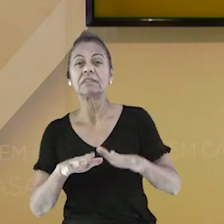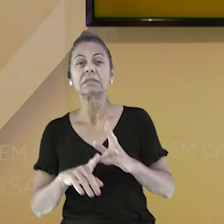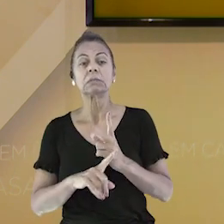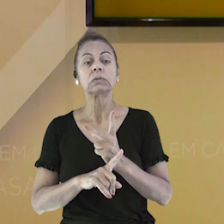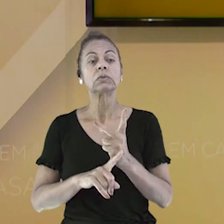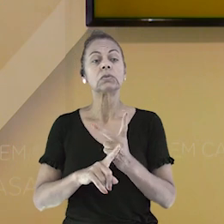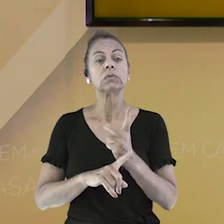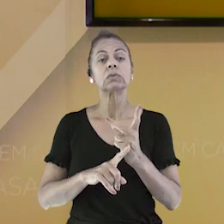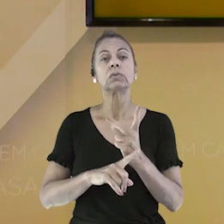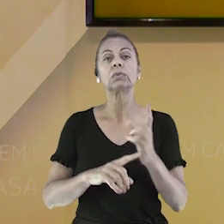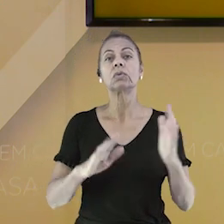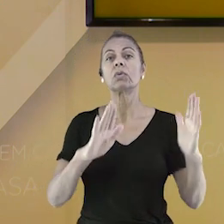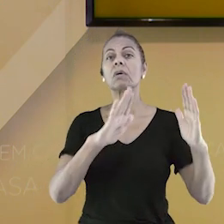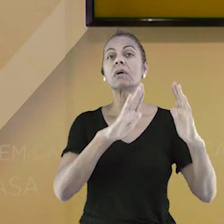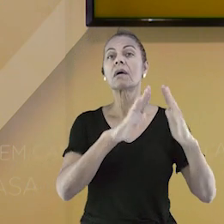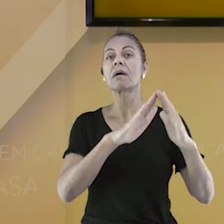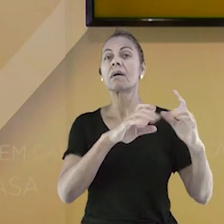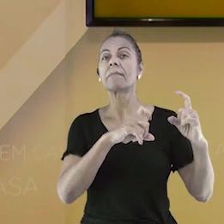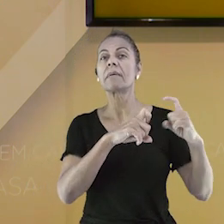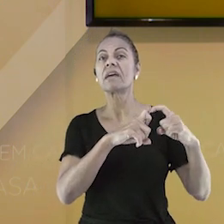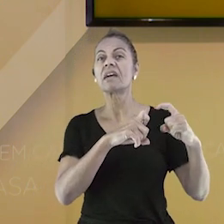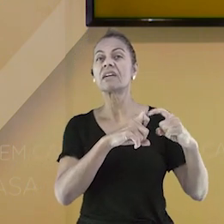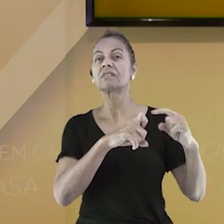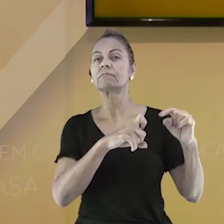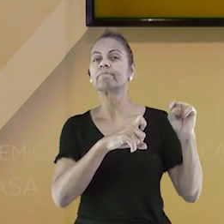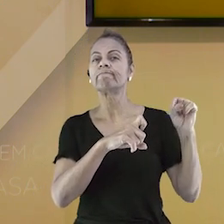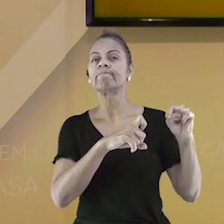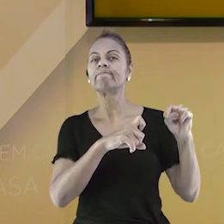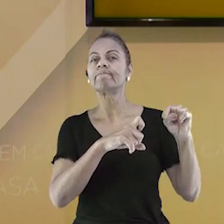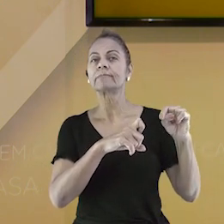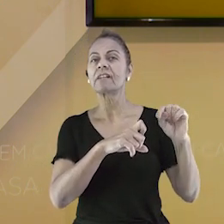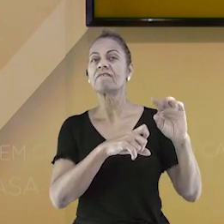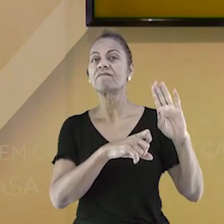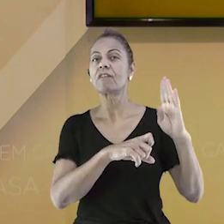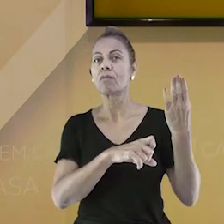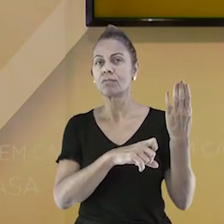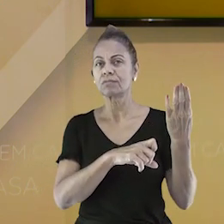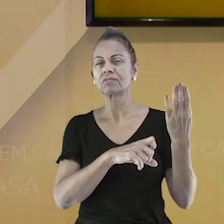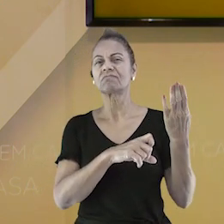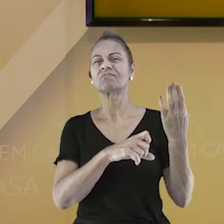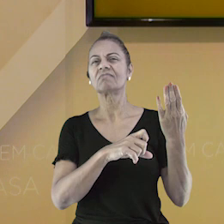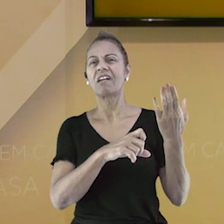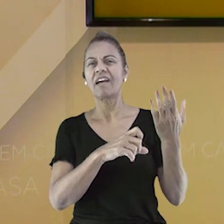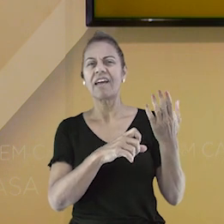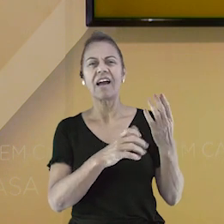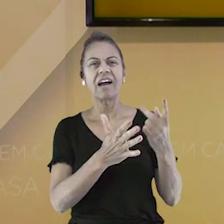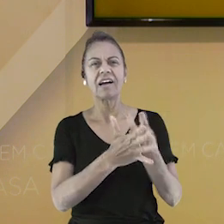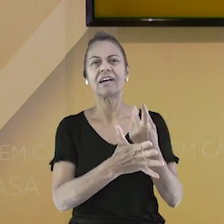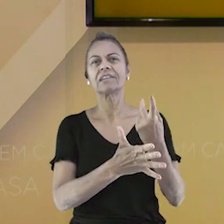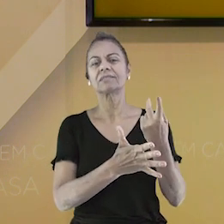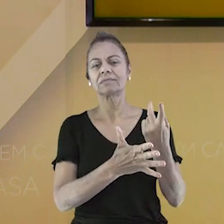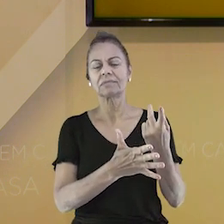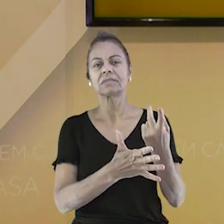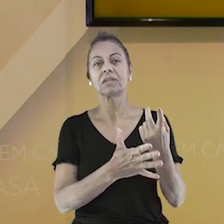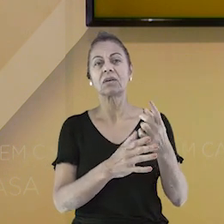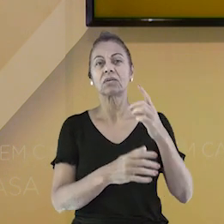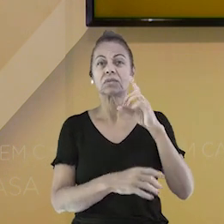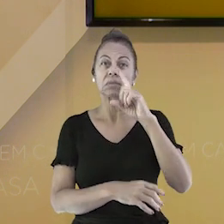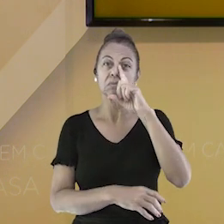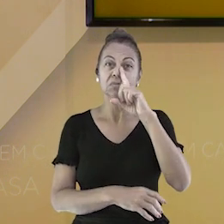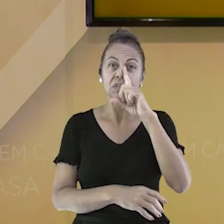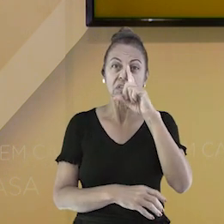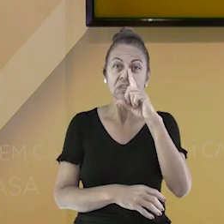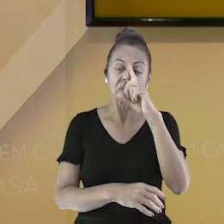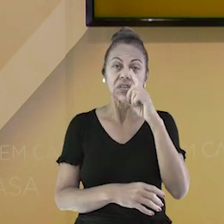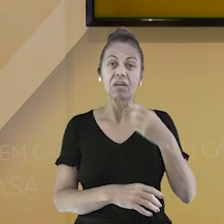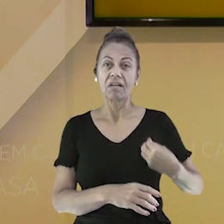casos, procurar uma clínica clandestina para realizar o procedimento. Vindo desse tipo de decisão, os maiores índices de morte